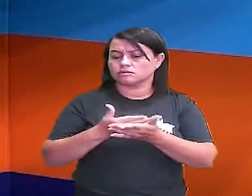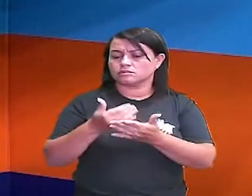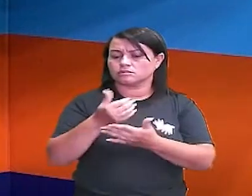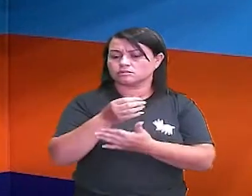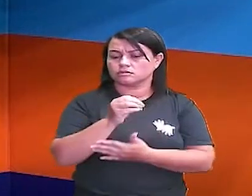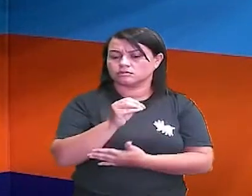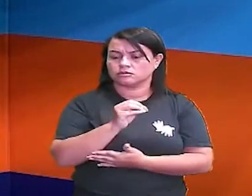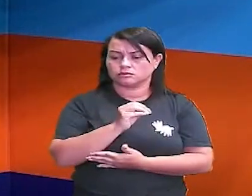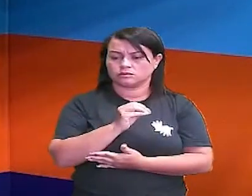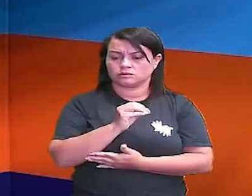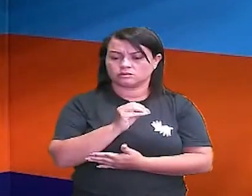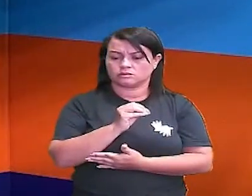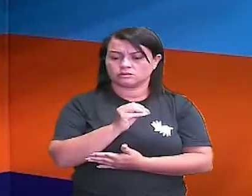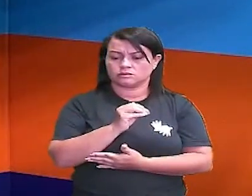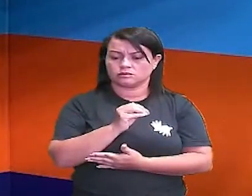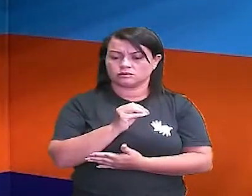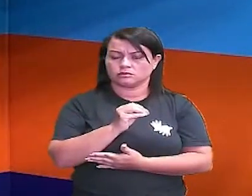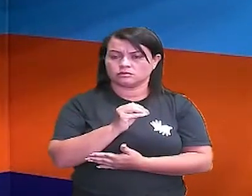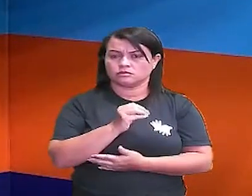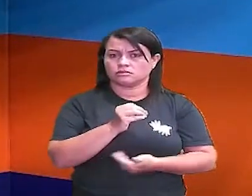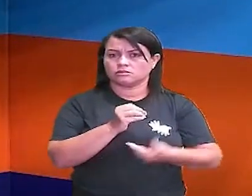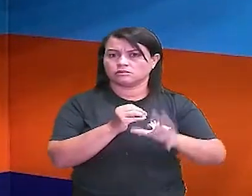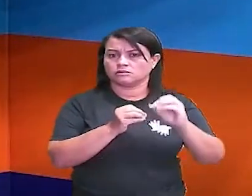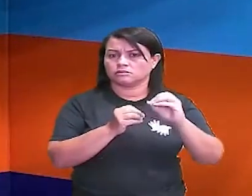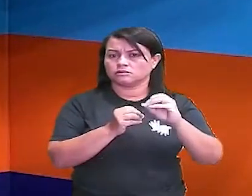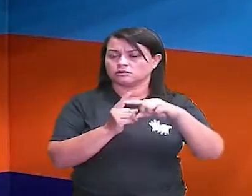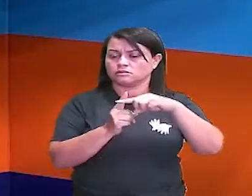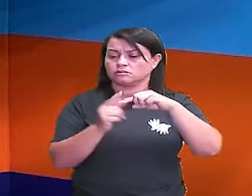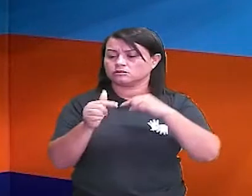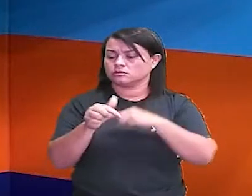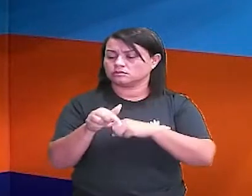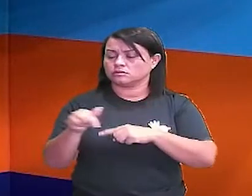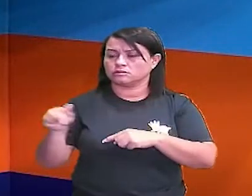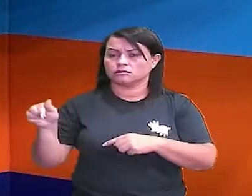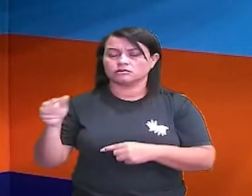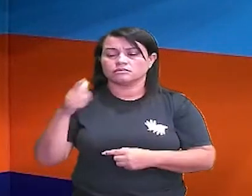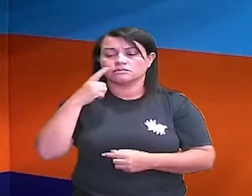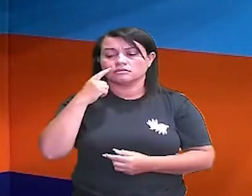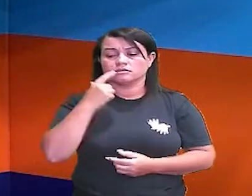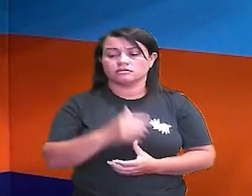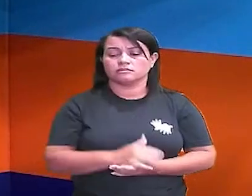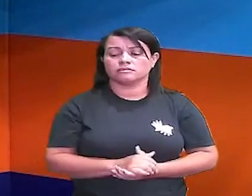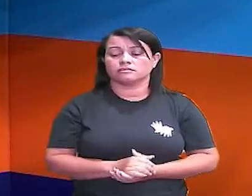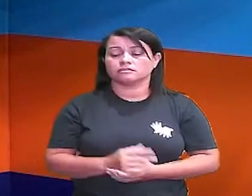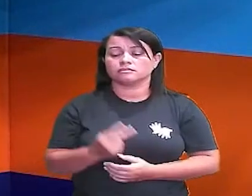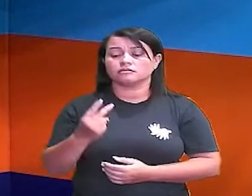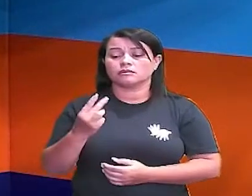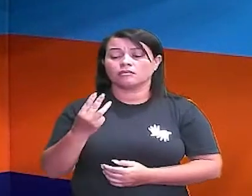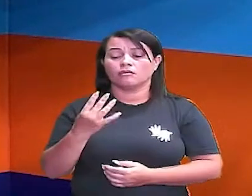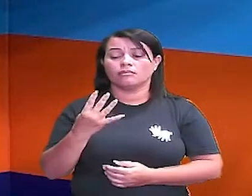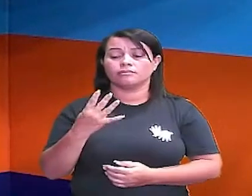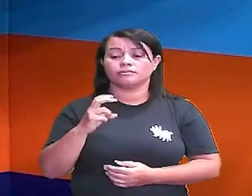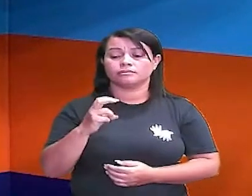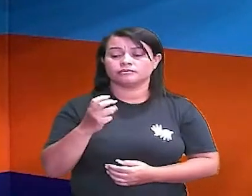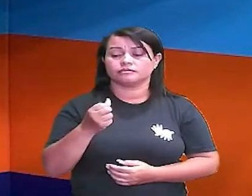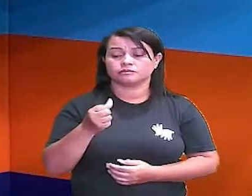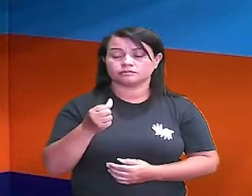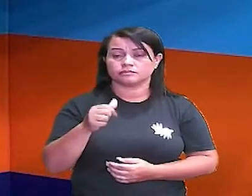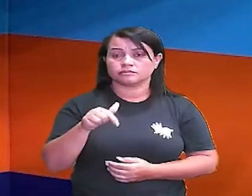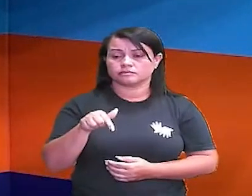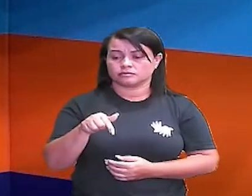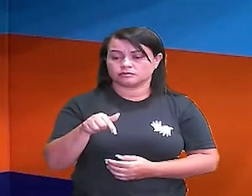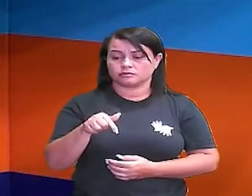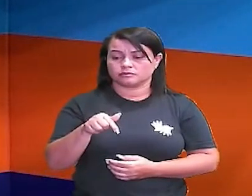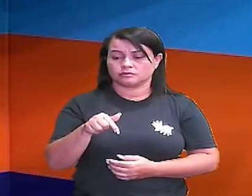10 e andamos 7 casas. Ó, a gente começa do 10 e anda 1, 2, 3, 4, 5, 6,